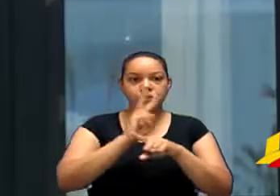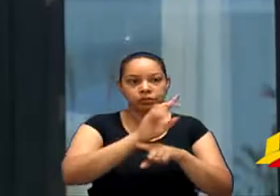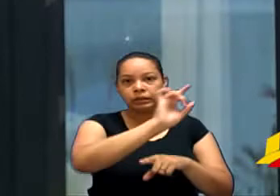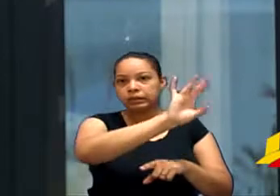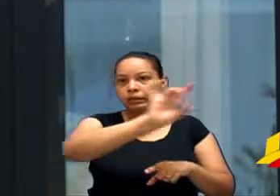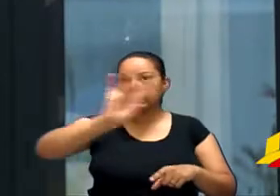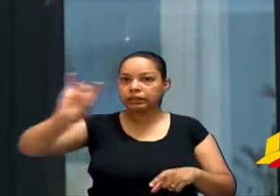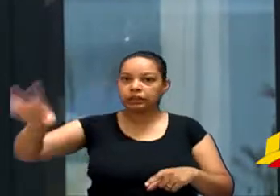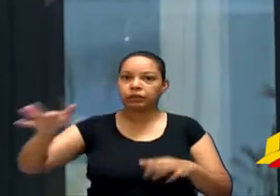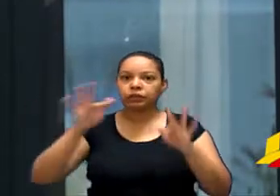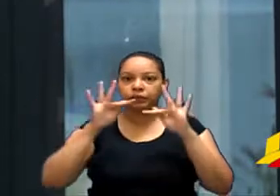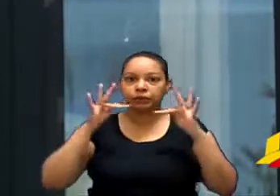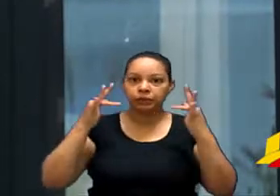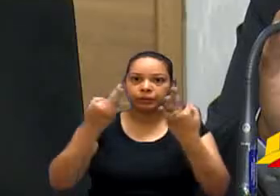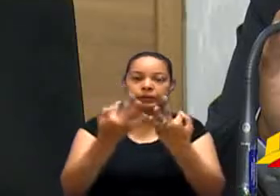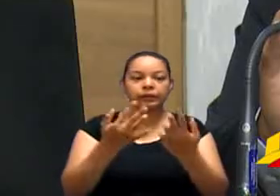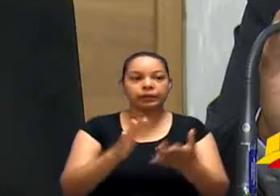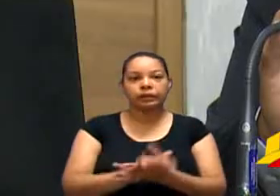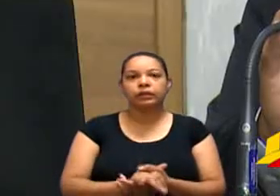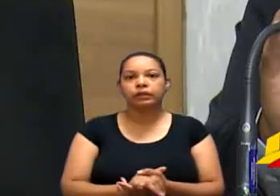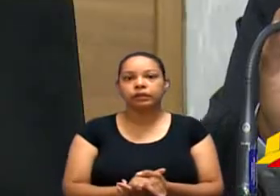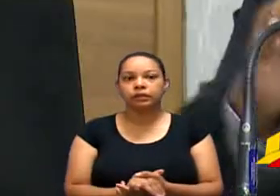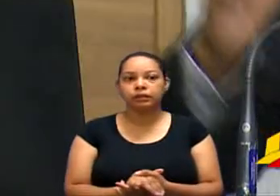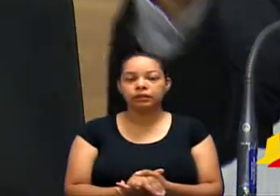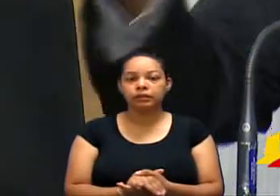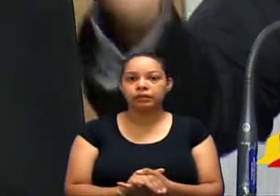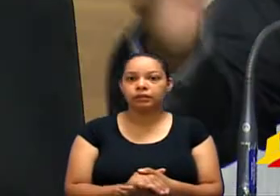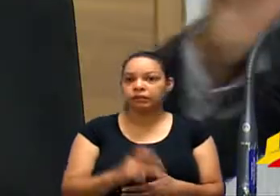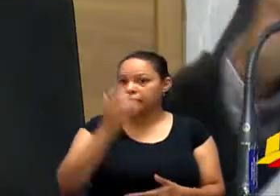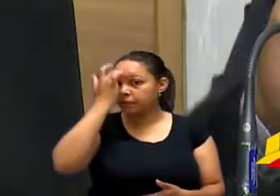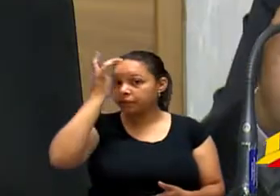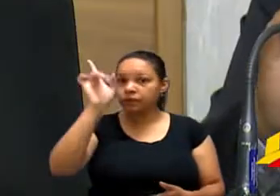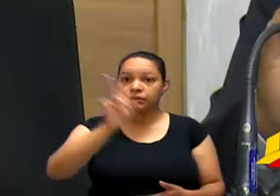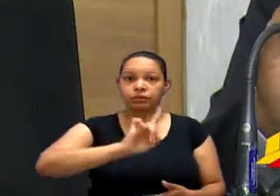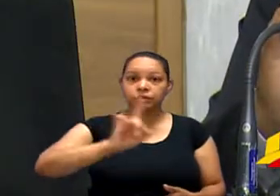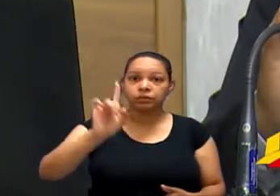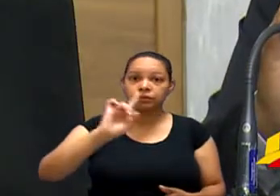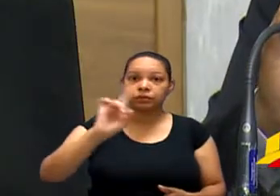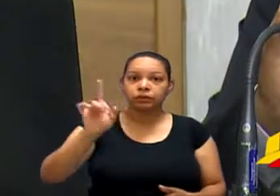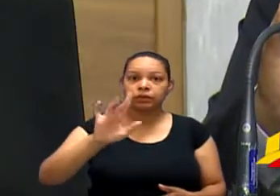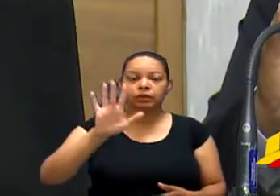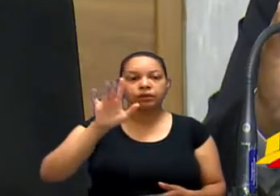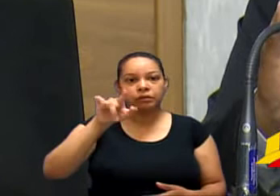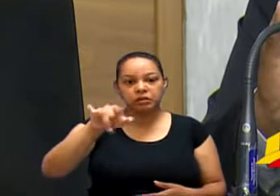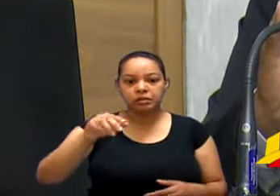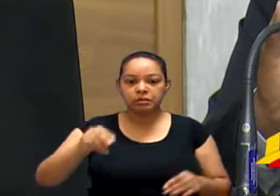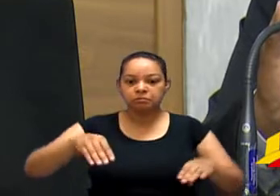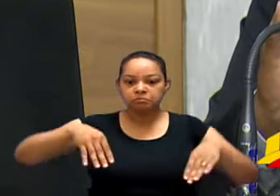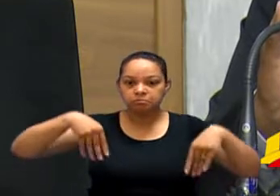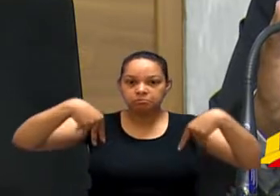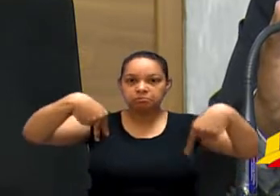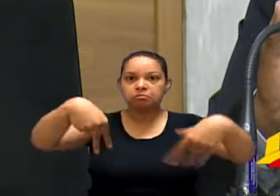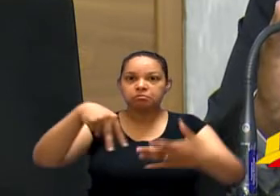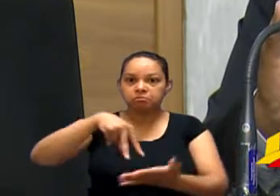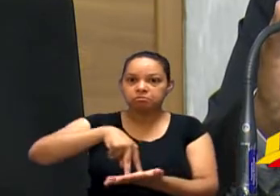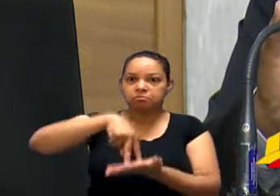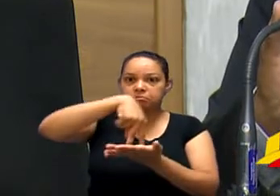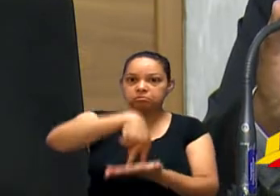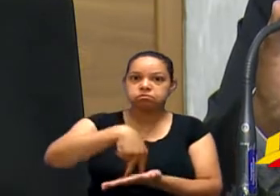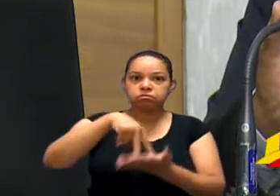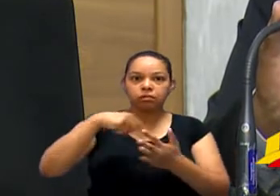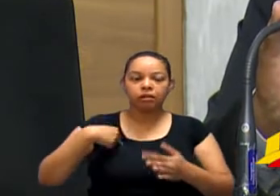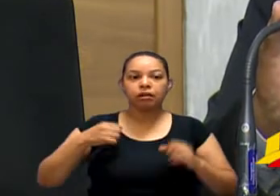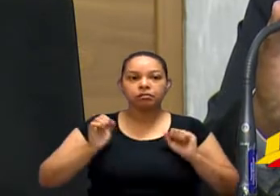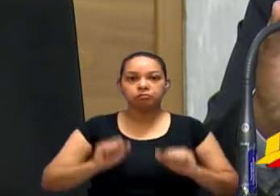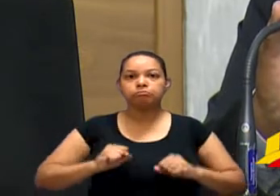família porque nós sabemos que não é fácil Vocês acabaram né pela turma da frente ali o Batalhão de frente mas